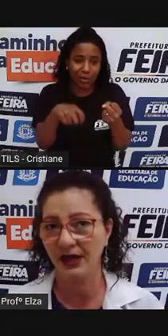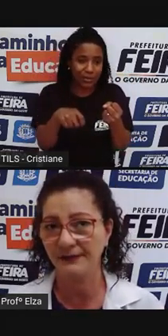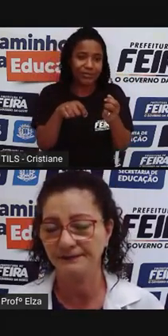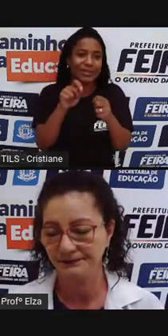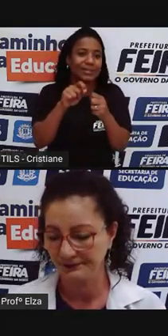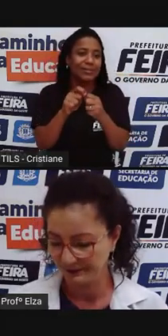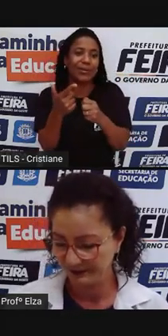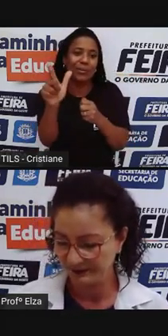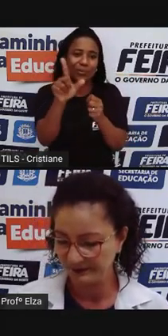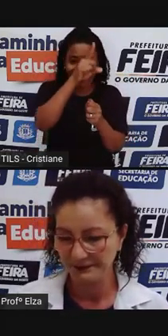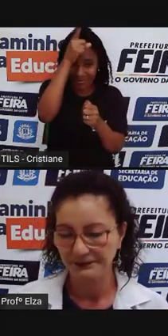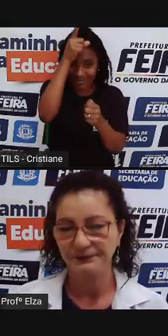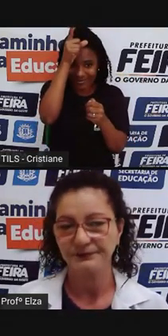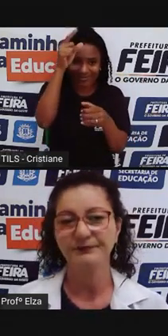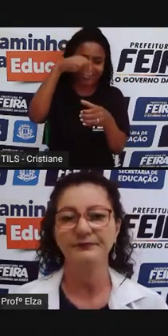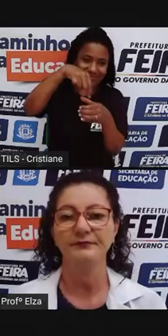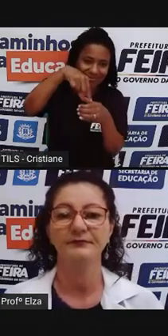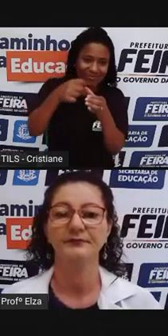Ok?